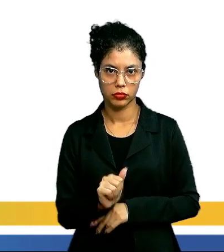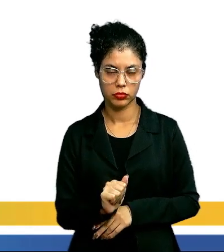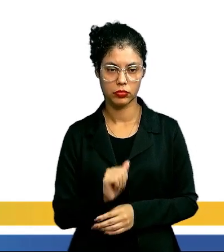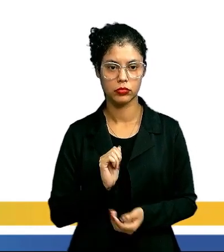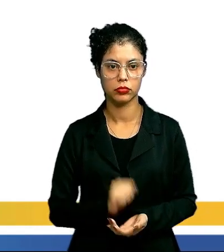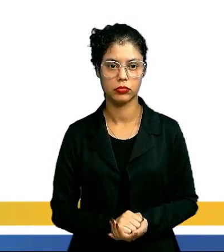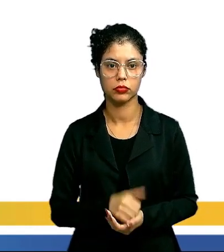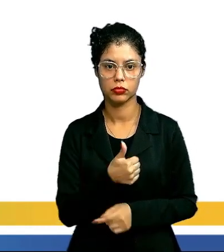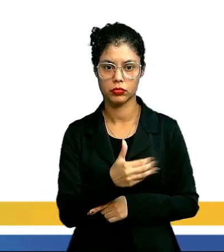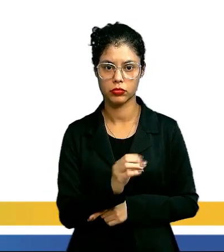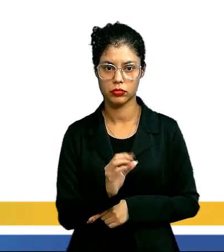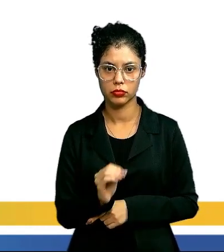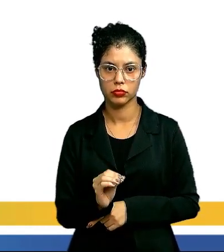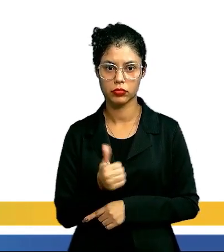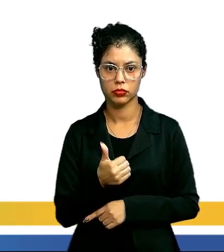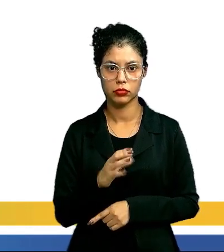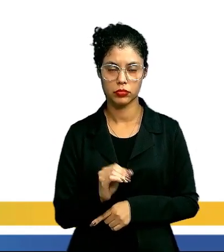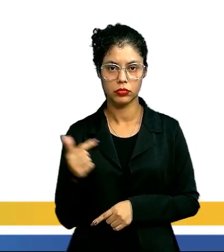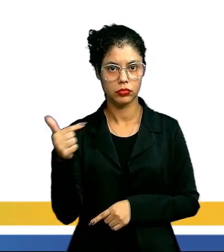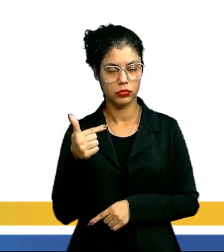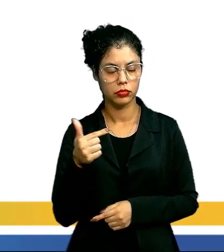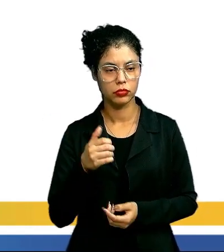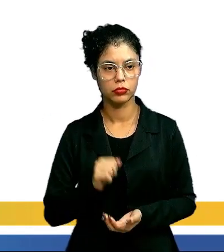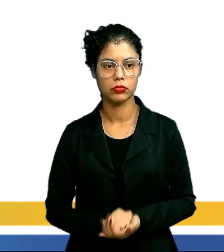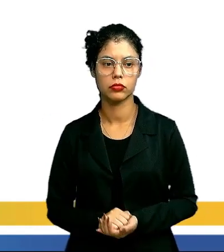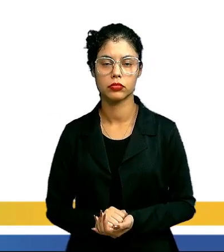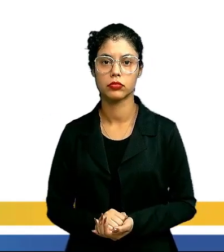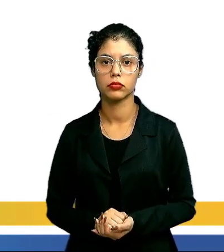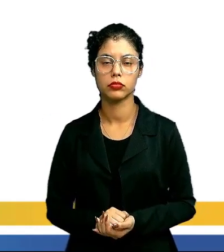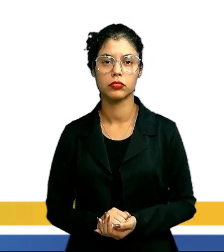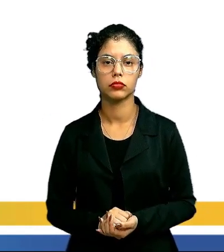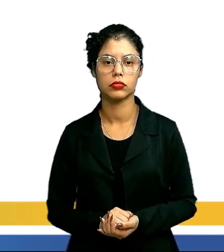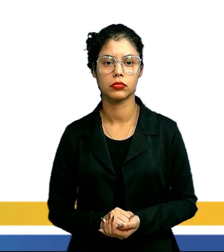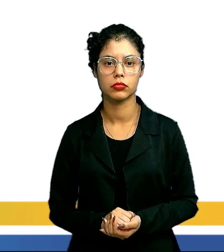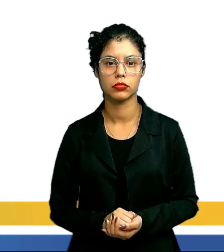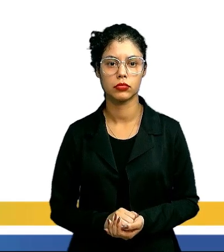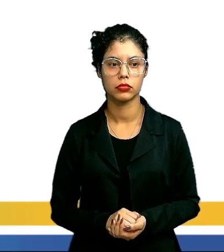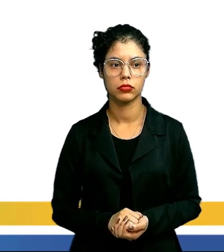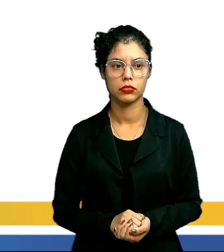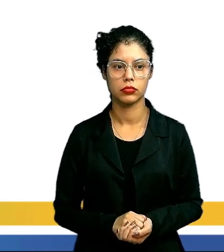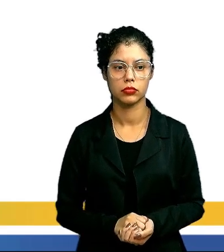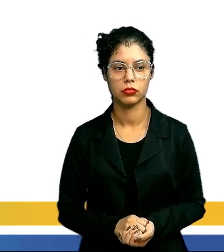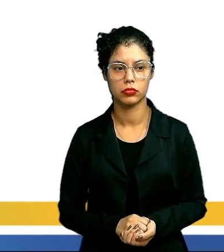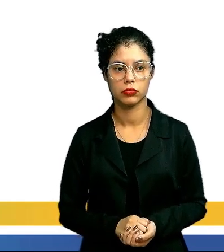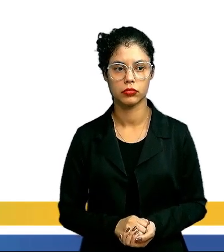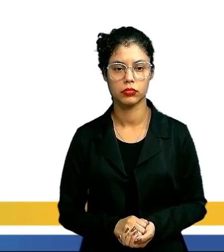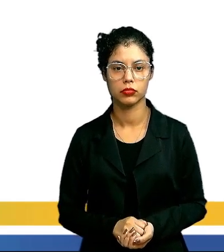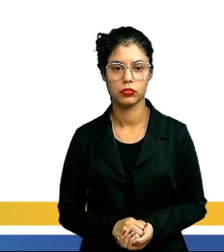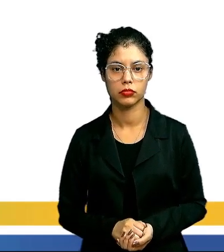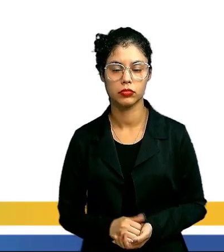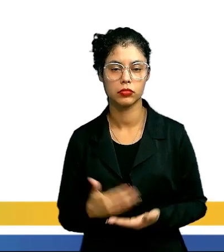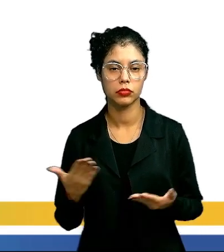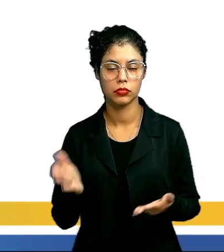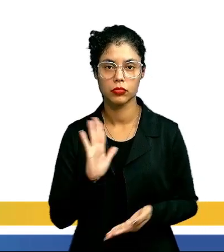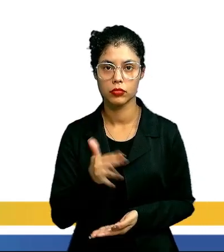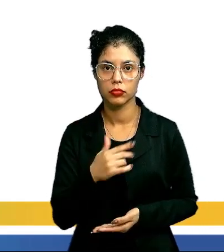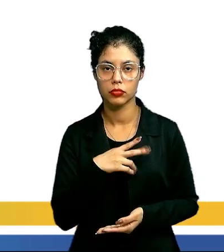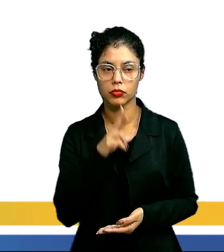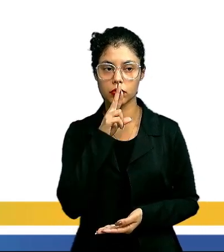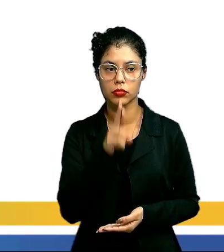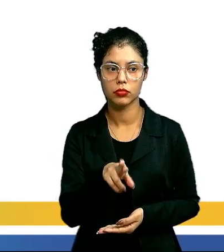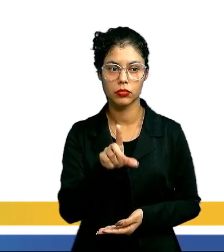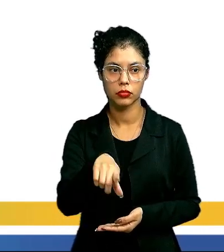já vemos que 100 é 10 ao quadrado então 10 ao quadrado elevado ao quadrado 10 a 4 e aí nós já temos